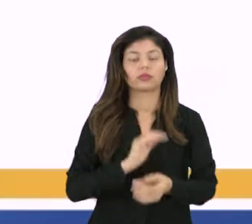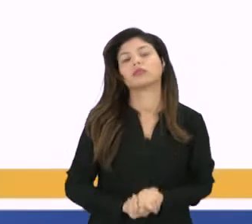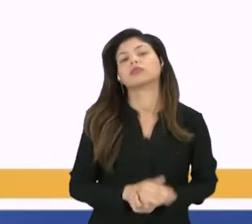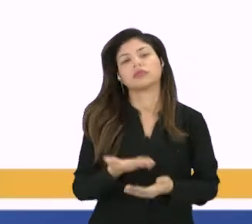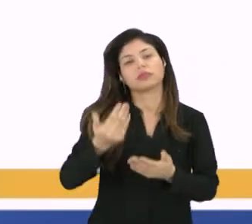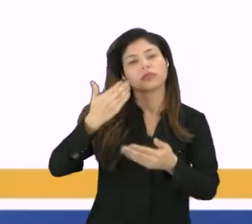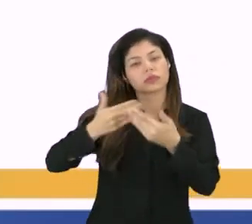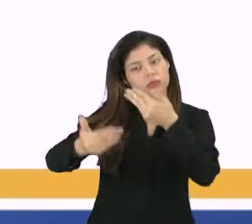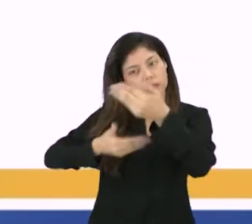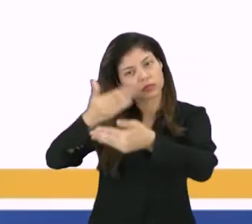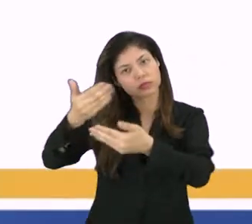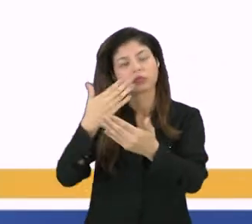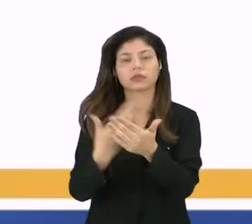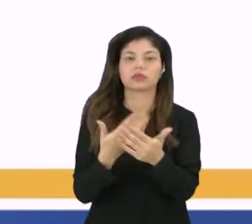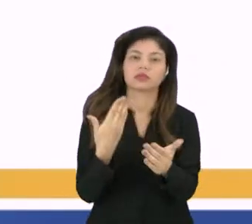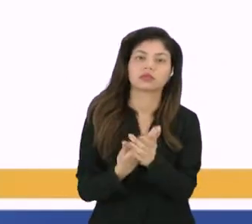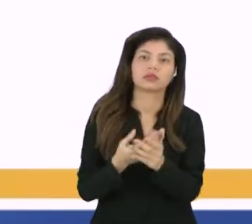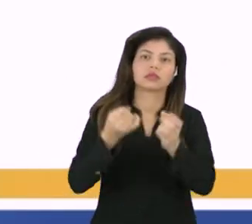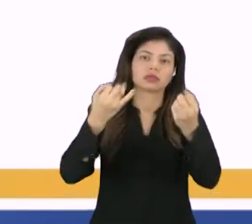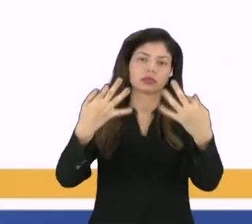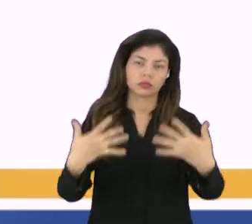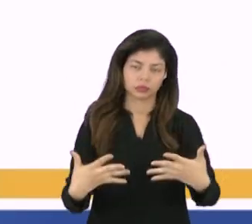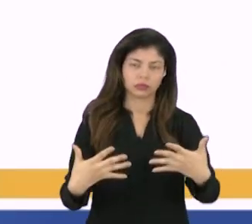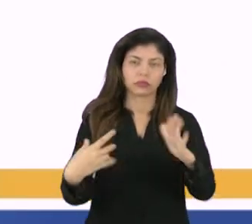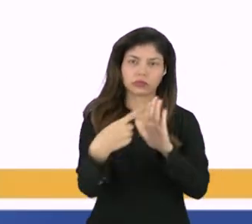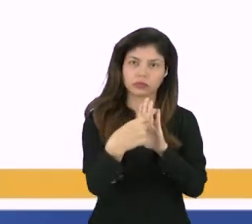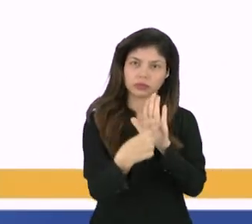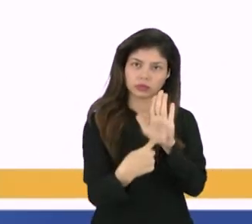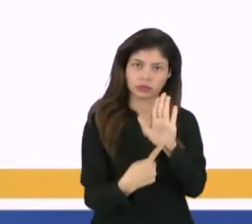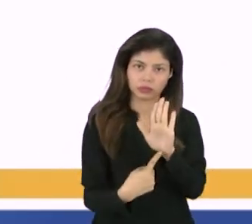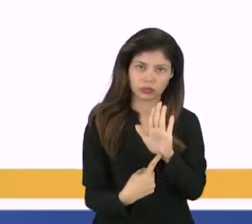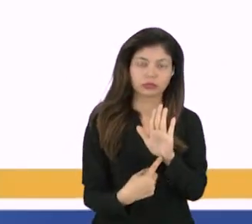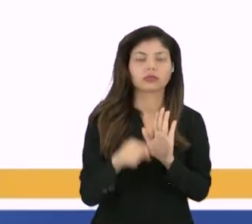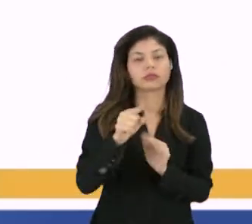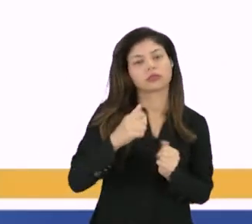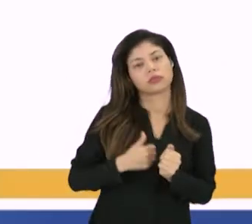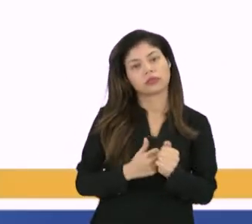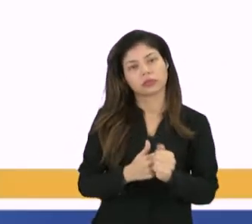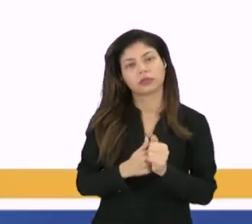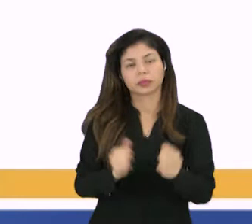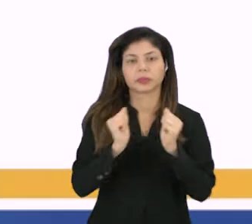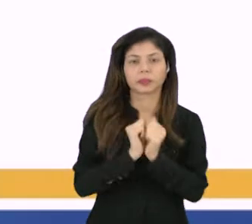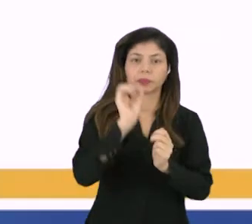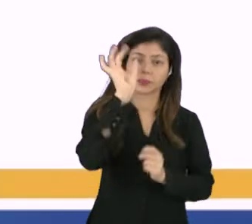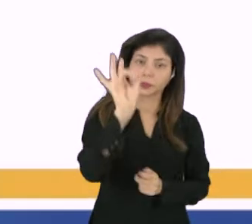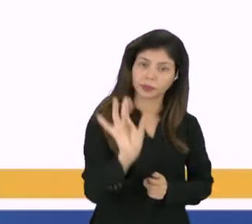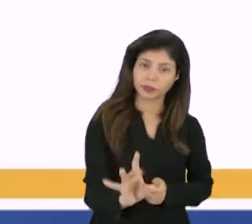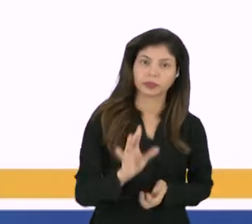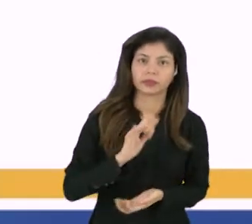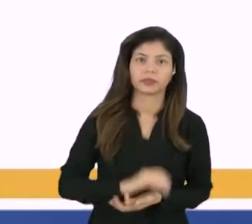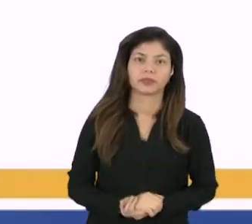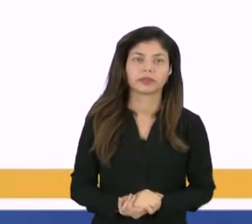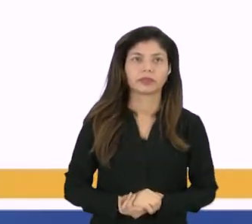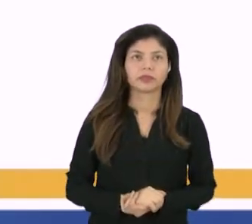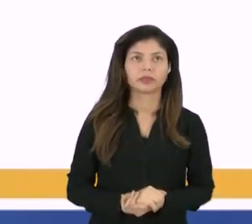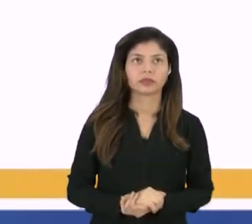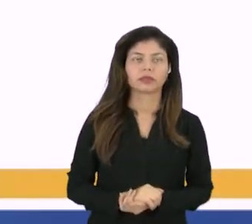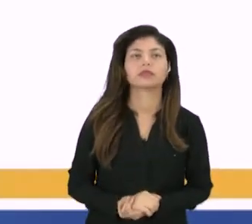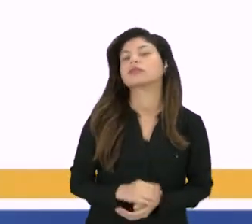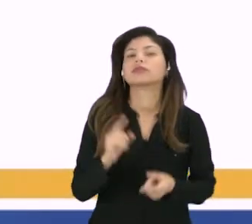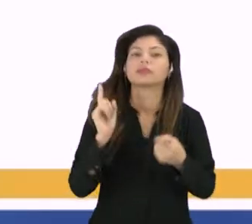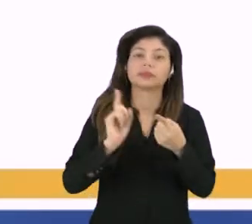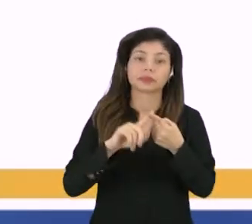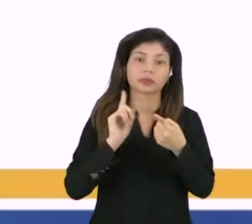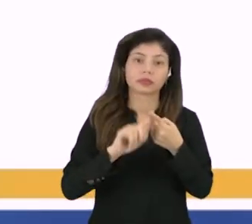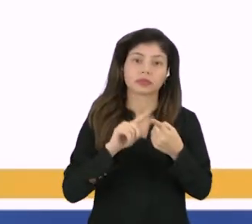longo da aula nós vamos dissecar esses tópicos aí e você vai acompanhar comigo cada um deles. Então vamos lá, pessoal. O